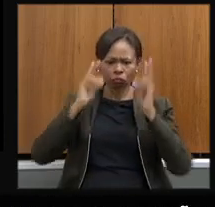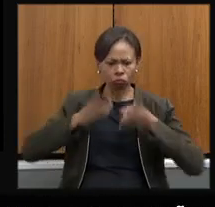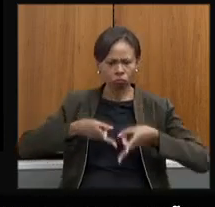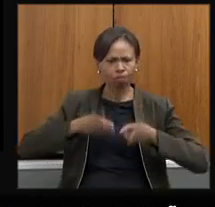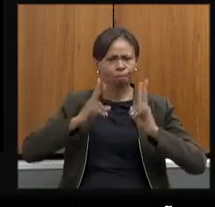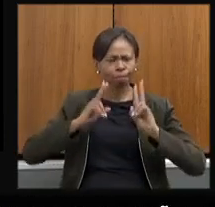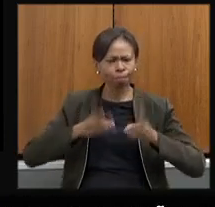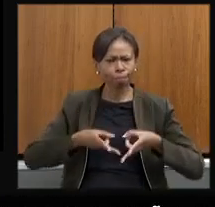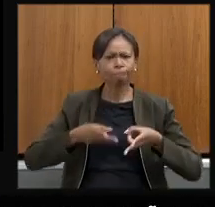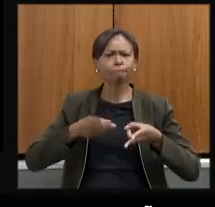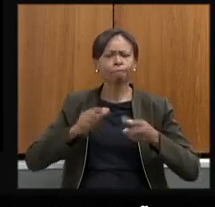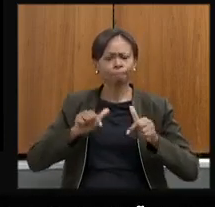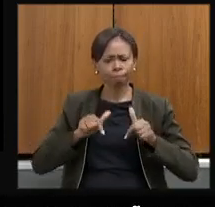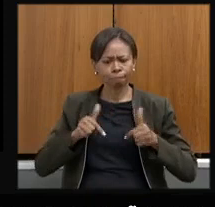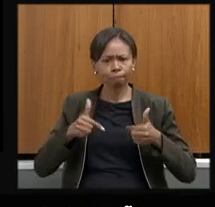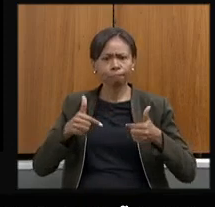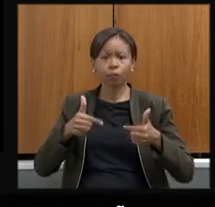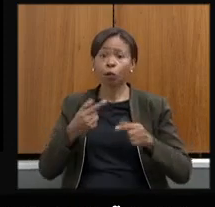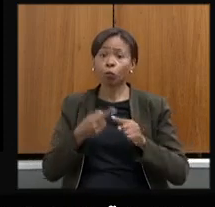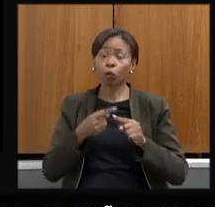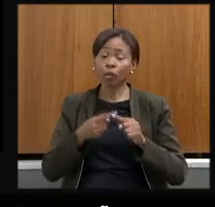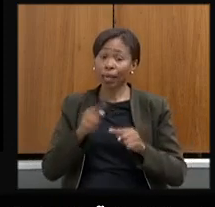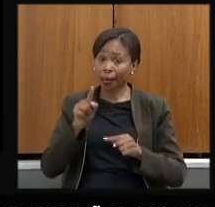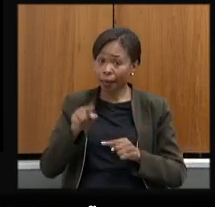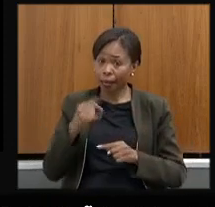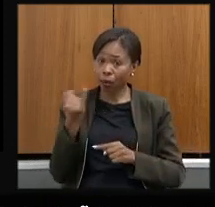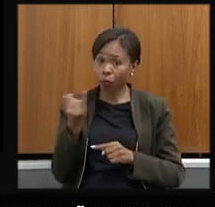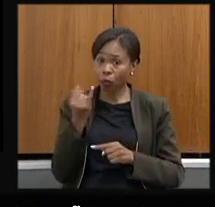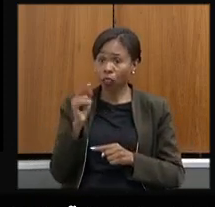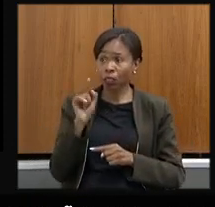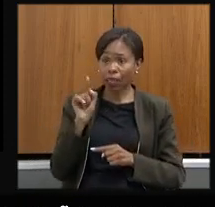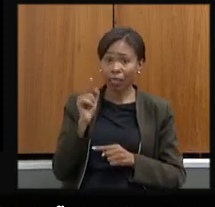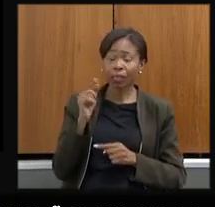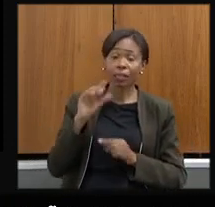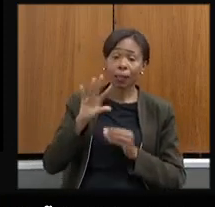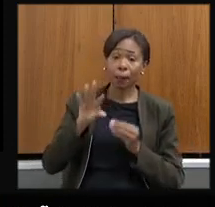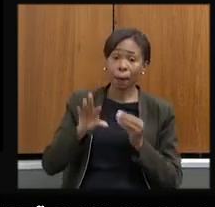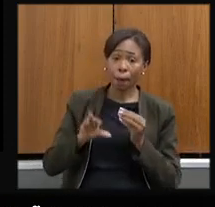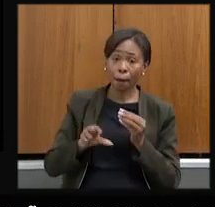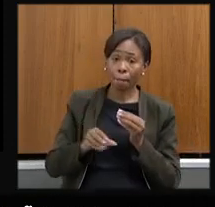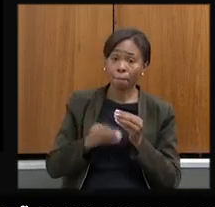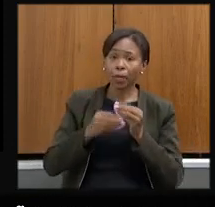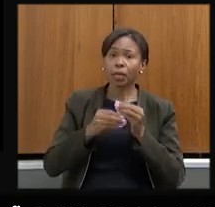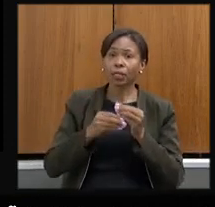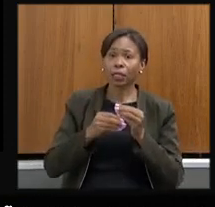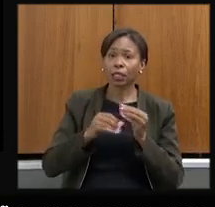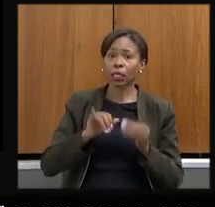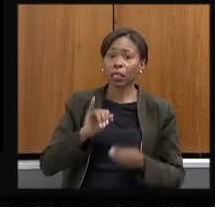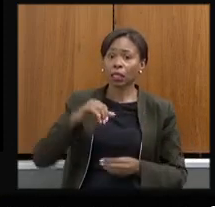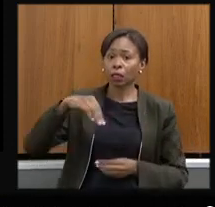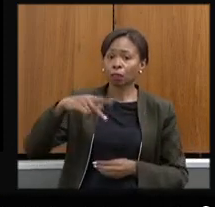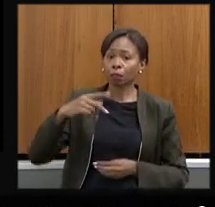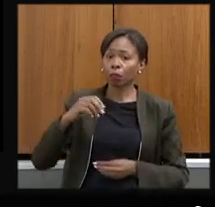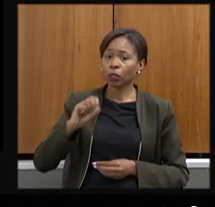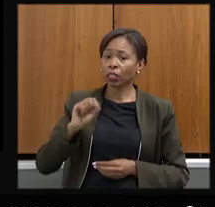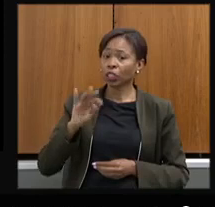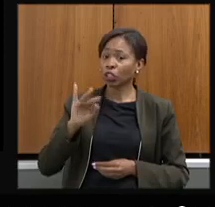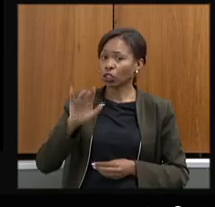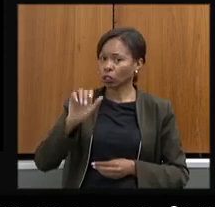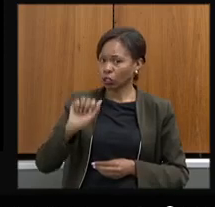na execução a gente sabe que a relevância e importância das emendas impositivas para todos os parlamentares no que toca